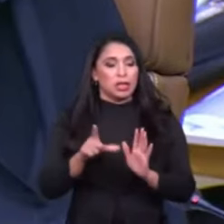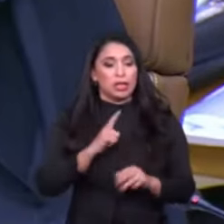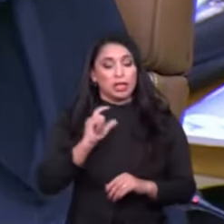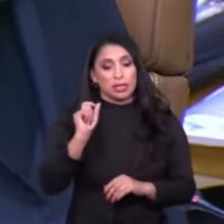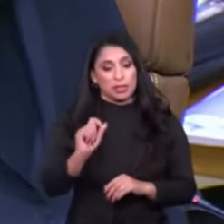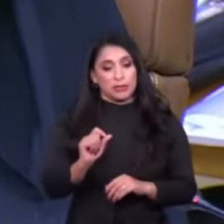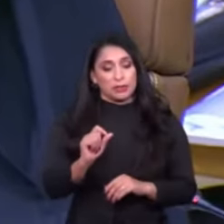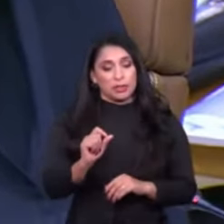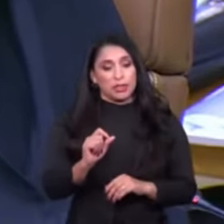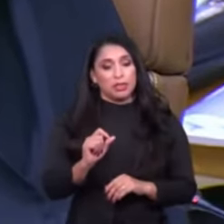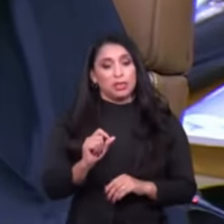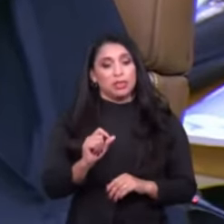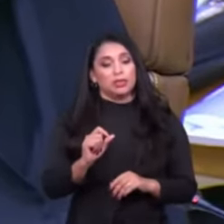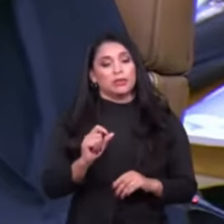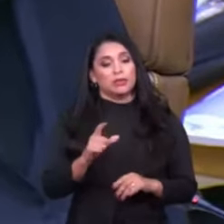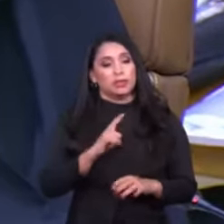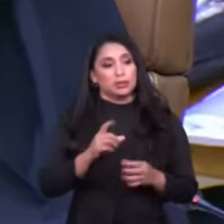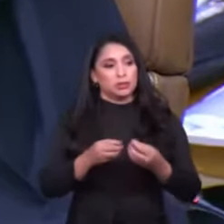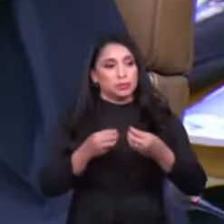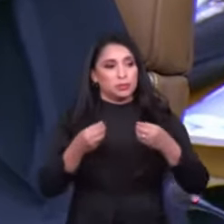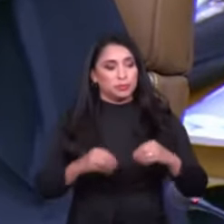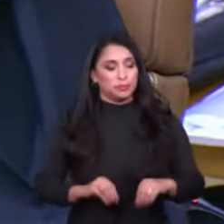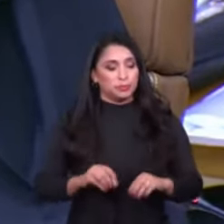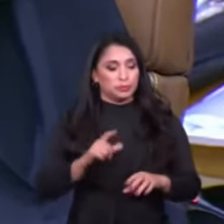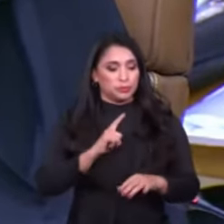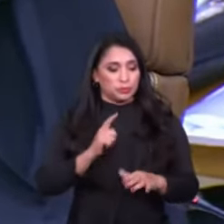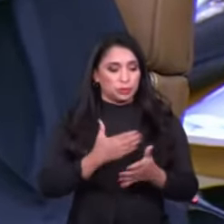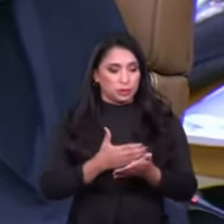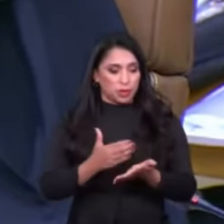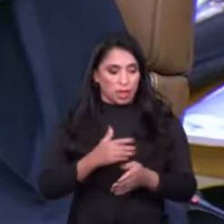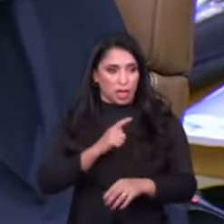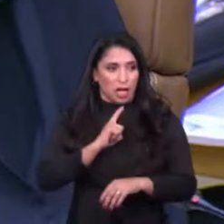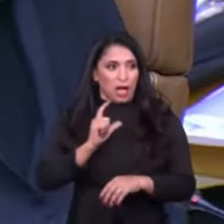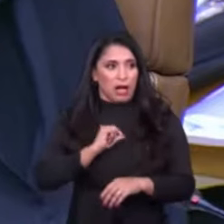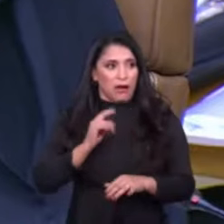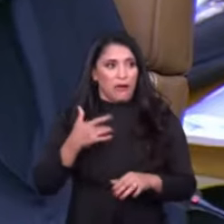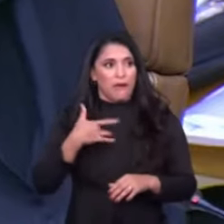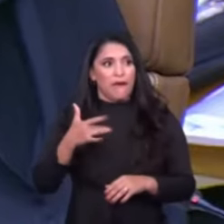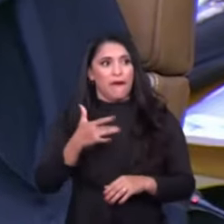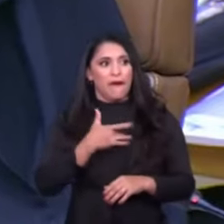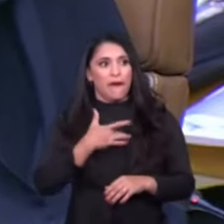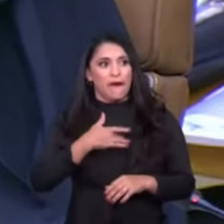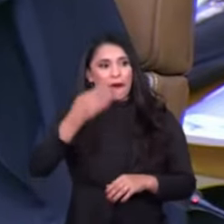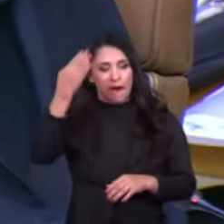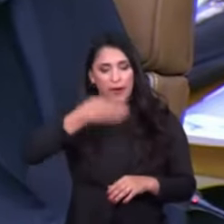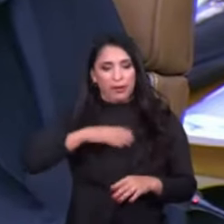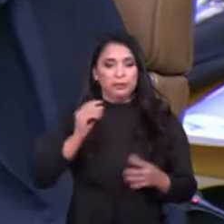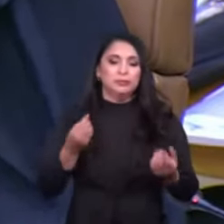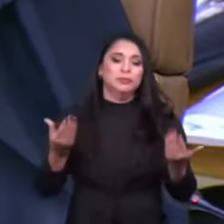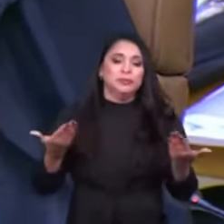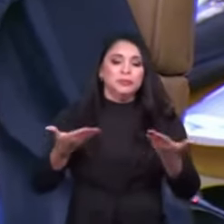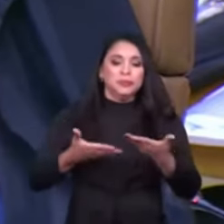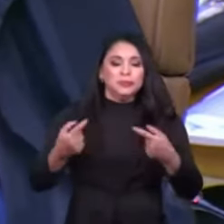juris et juri, dos danos decorrentes de sua prática para a saúde pública, independentemente de prova em sentido contrário.